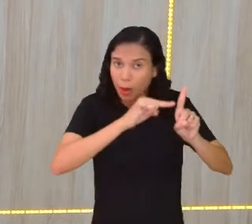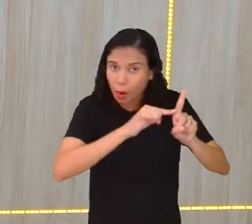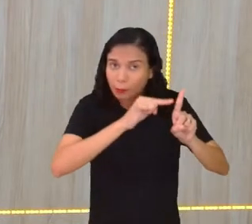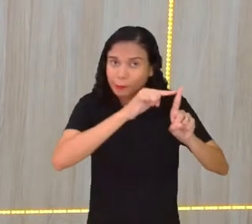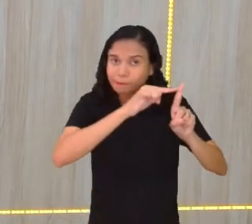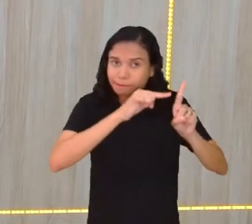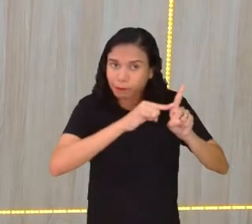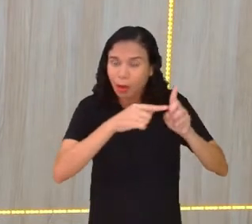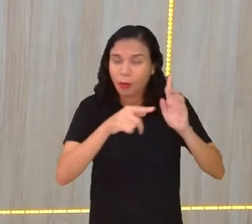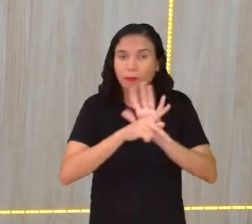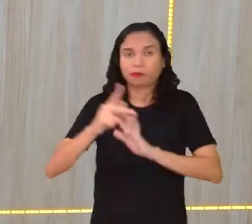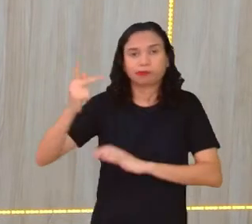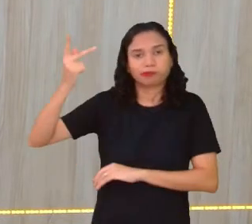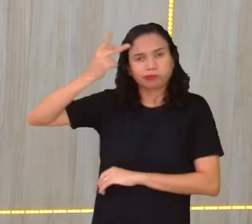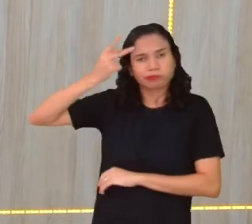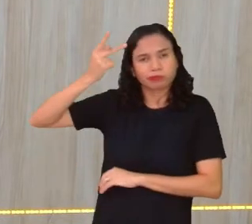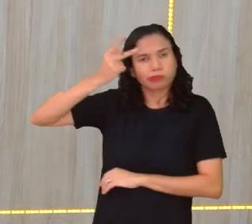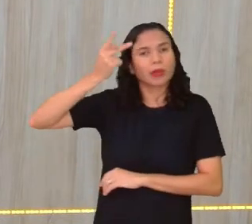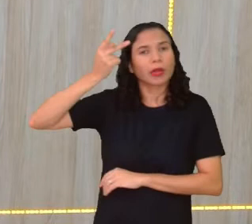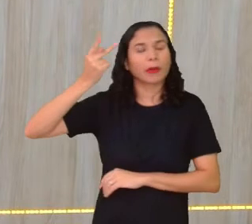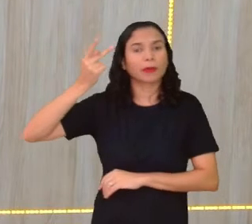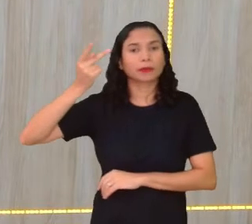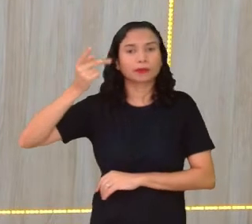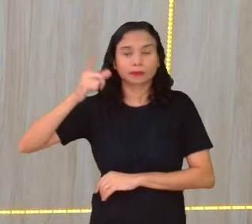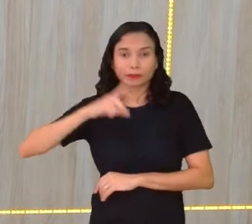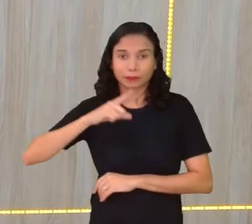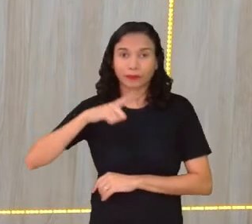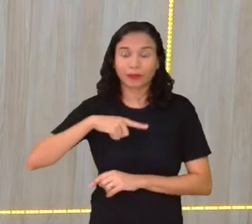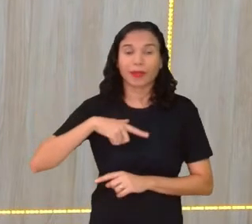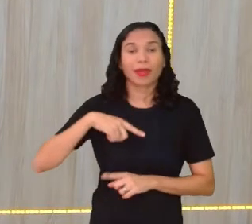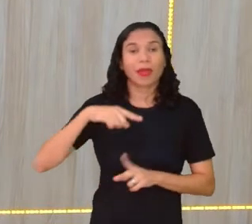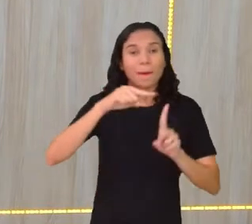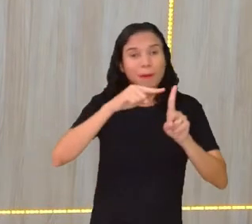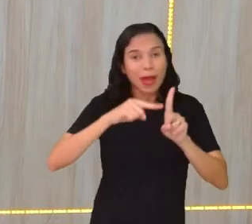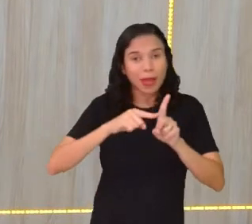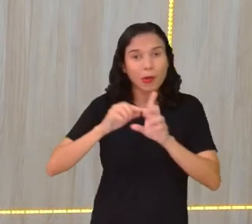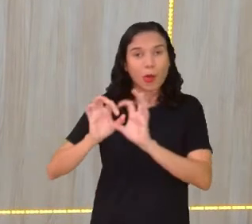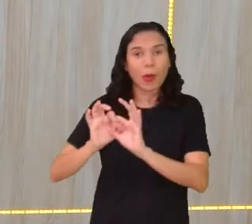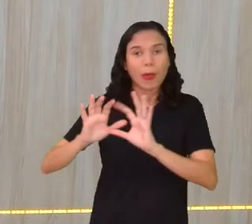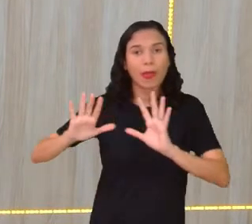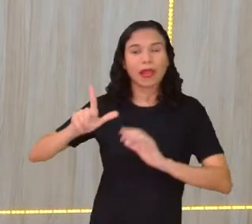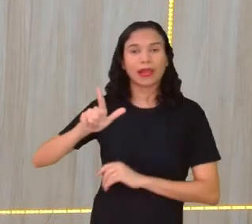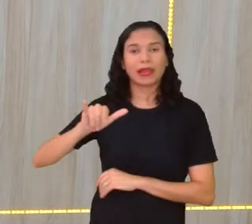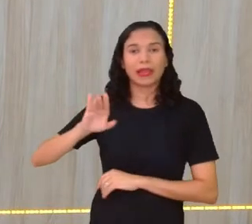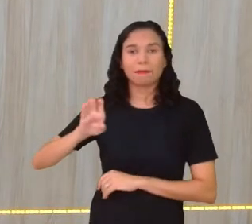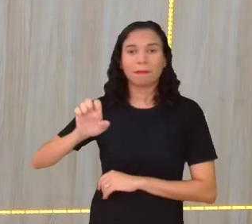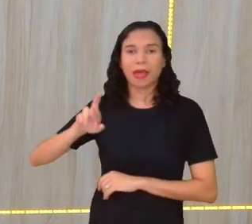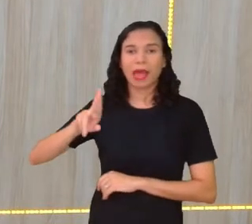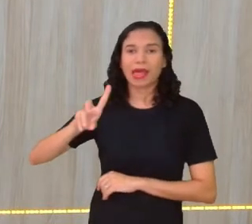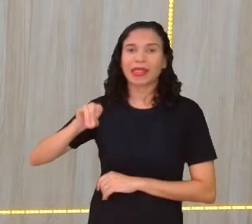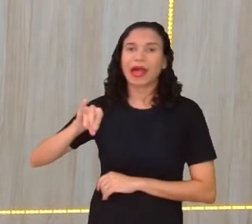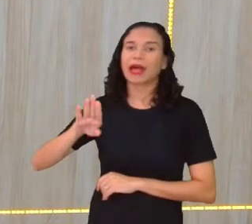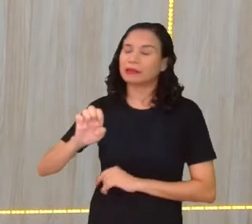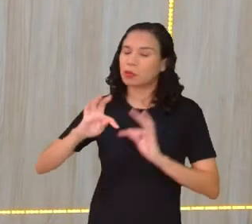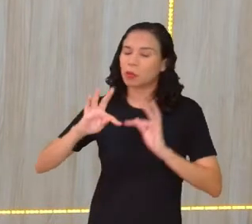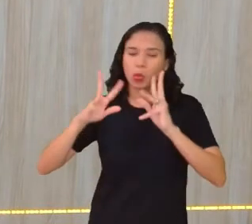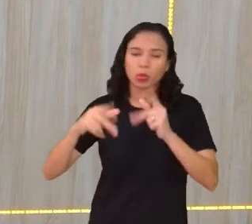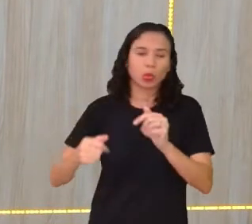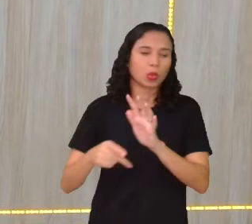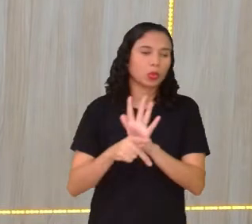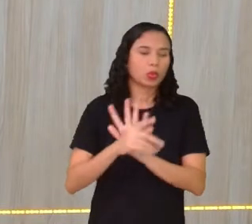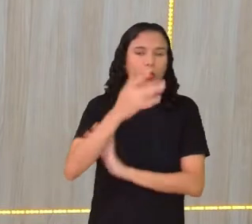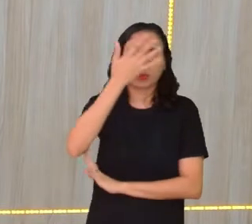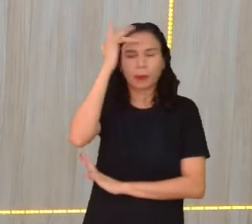no estado de São Paulo, que é o bairro da Liberdade, todo formado ali por descendentes